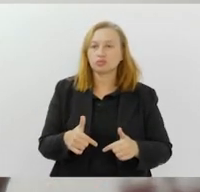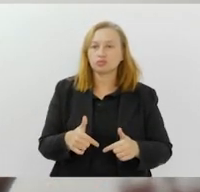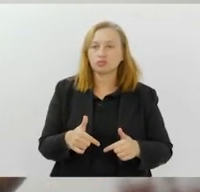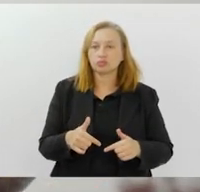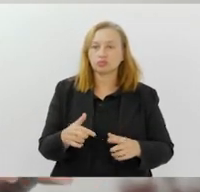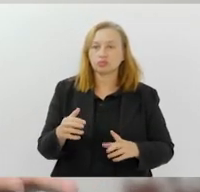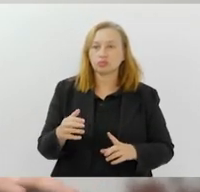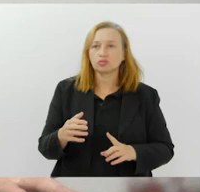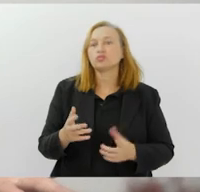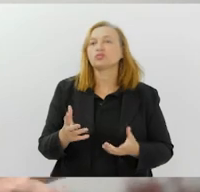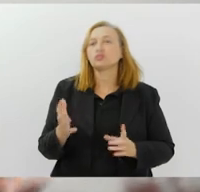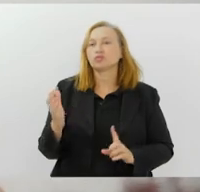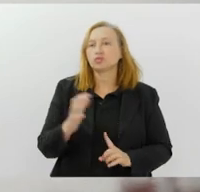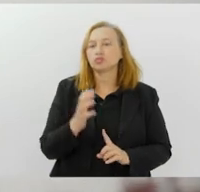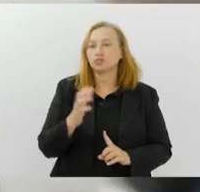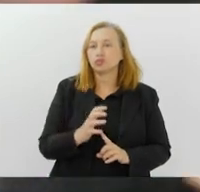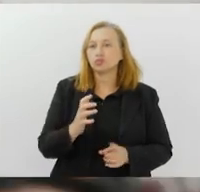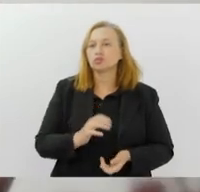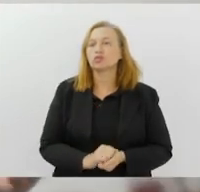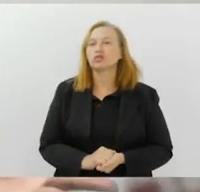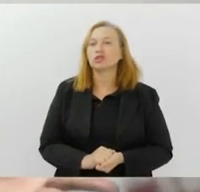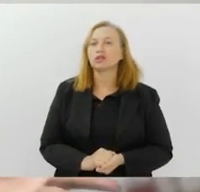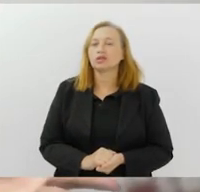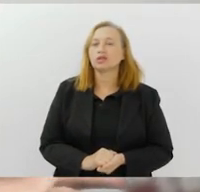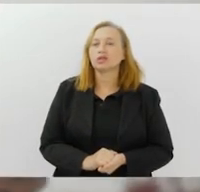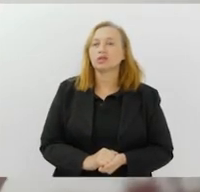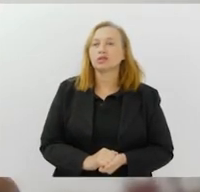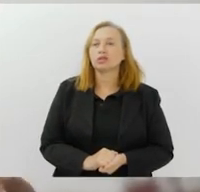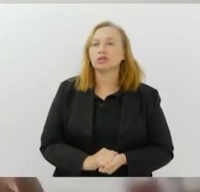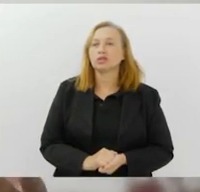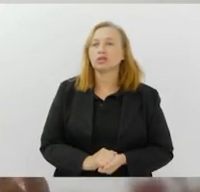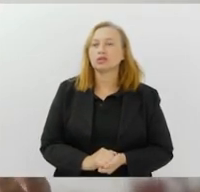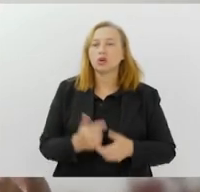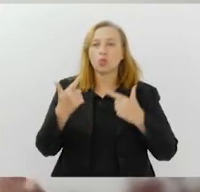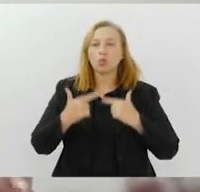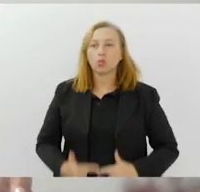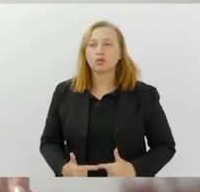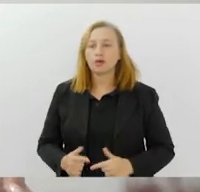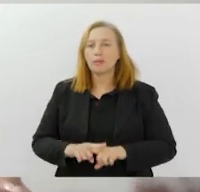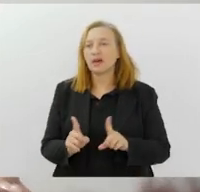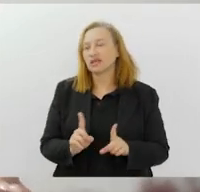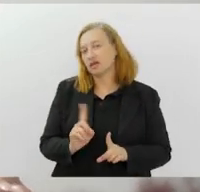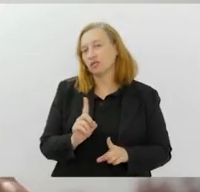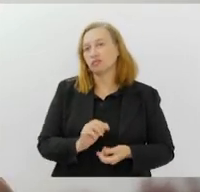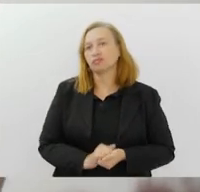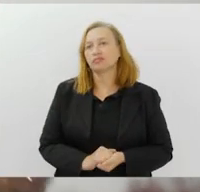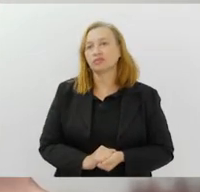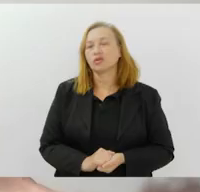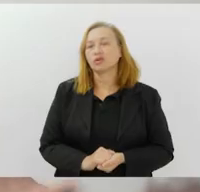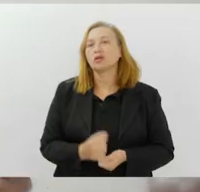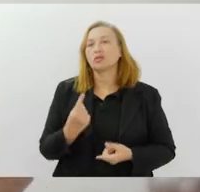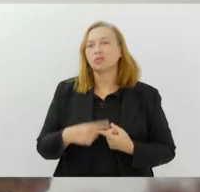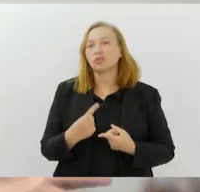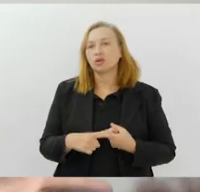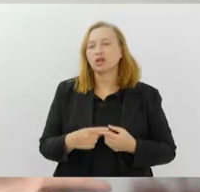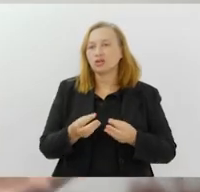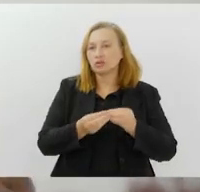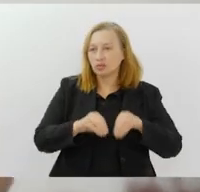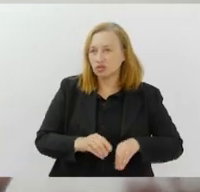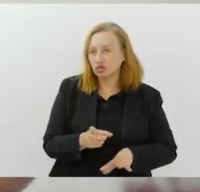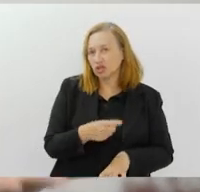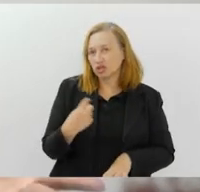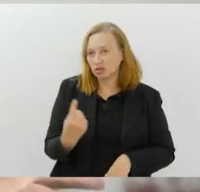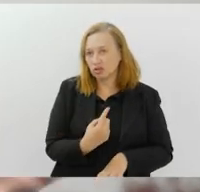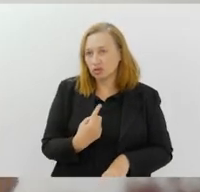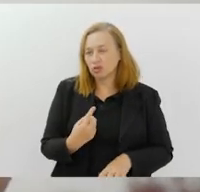um cotidiano que tá naturalizado mas que não devia estar porque nos agride nos violenta